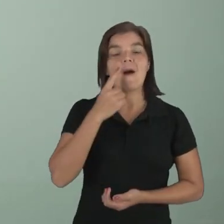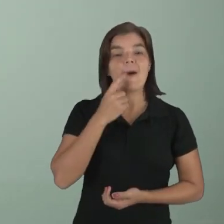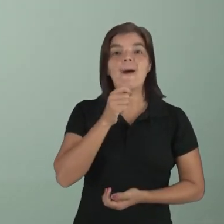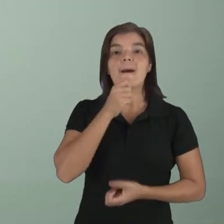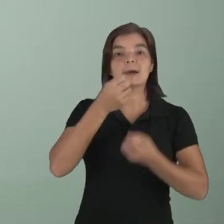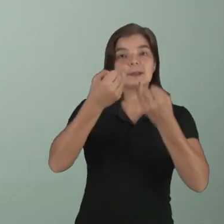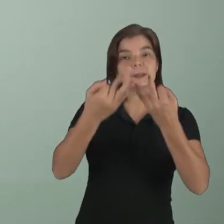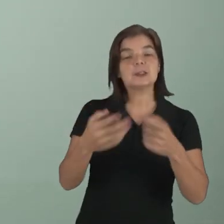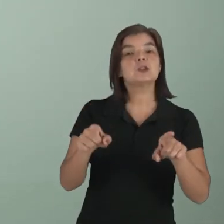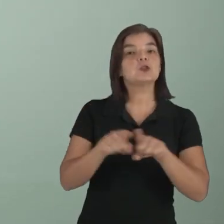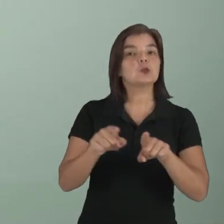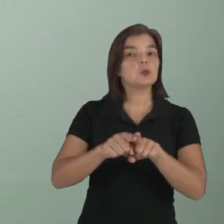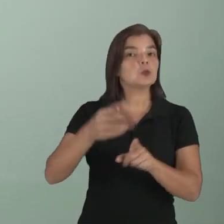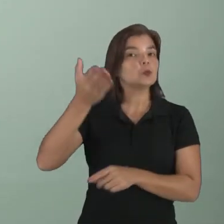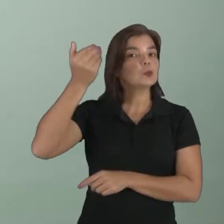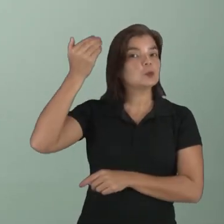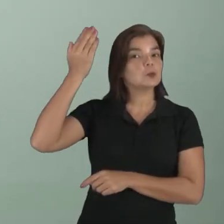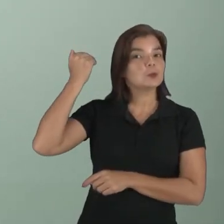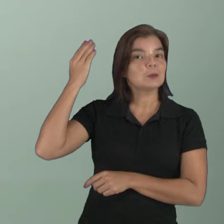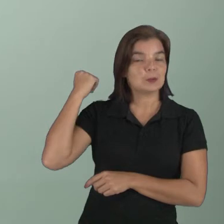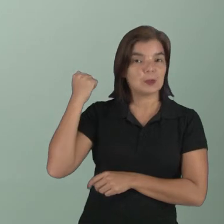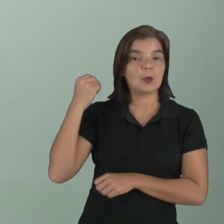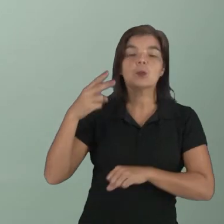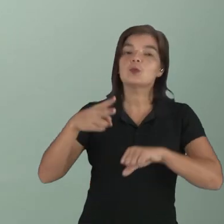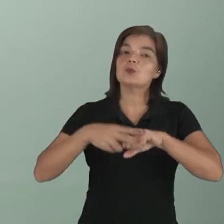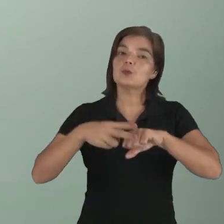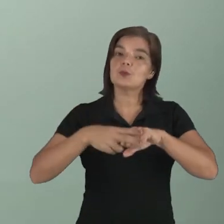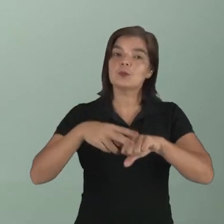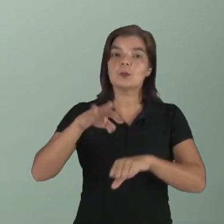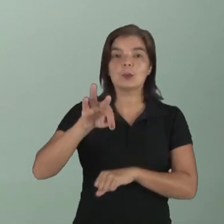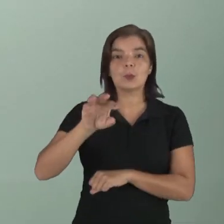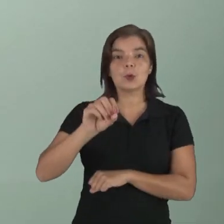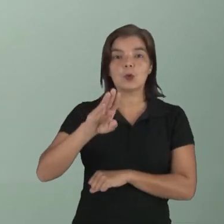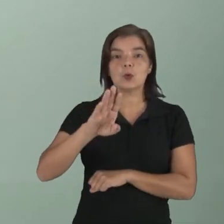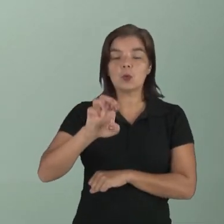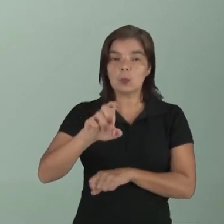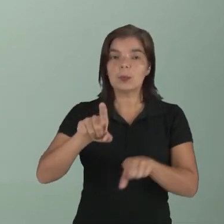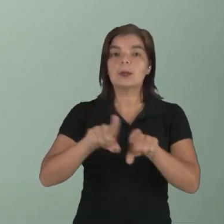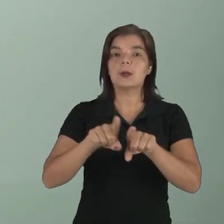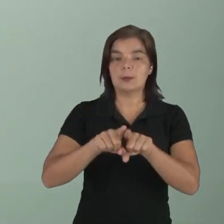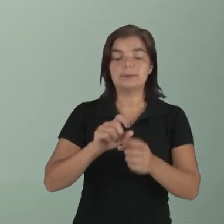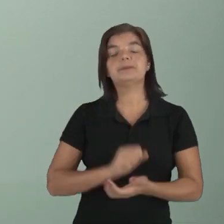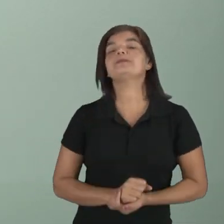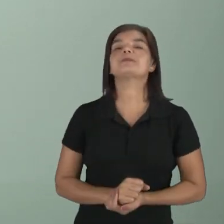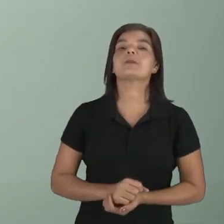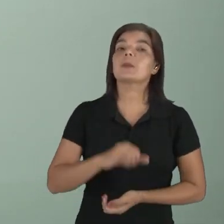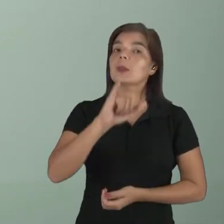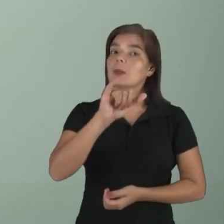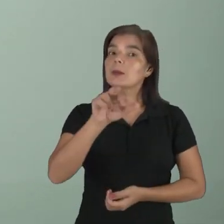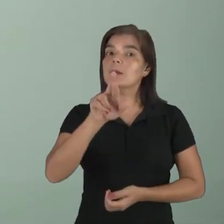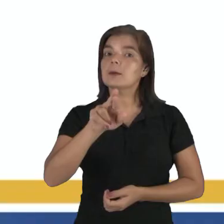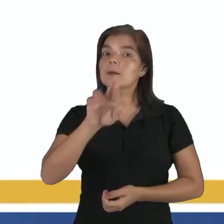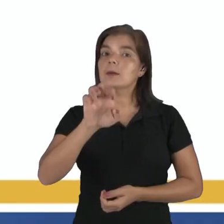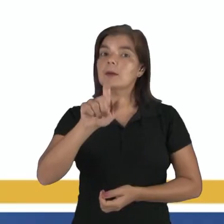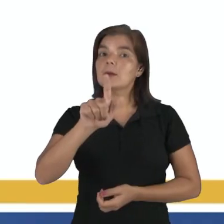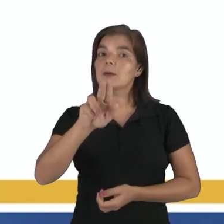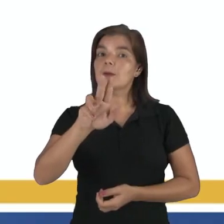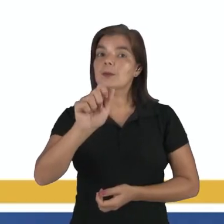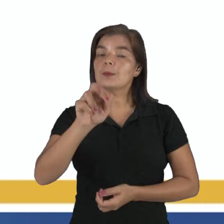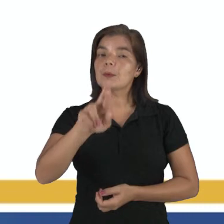Ainda vamos falar um pouquinho sobre o passado do verbo to be. Gente, o verbo to be é um verbo irregular, tá? Então, olha as